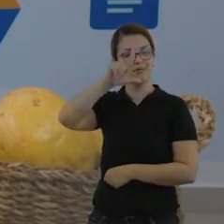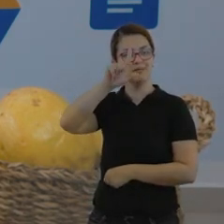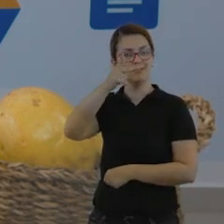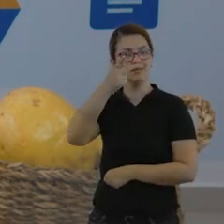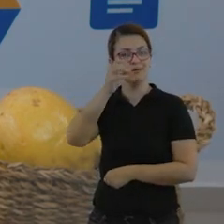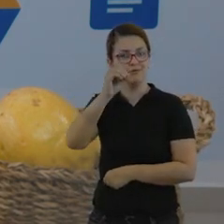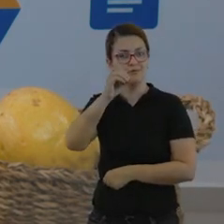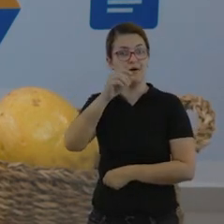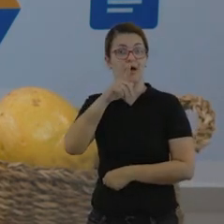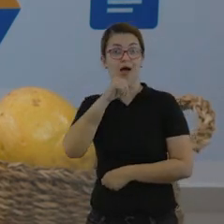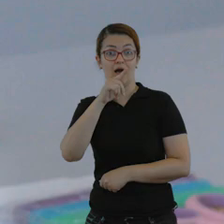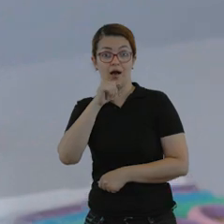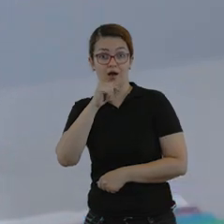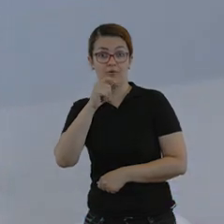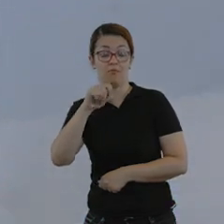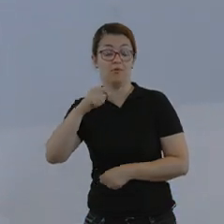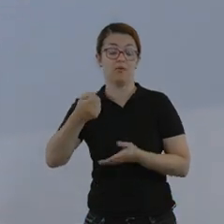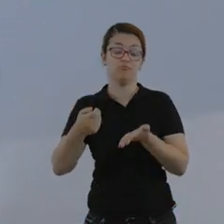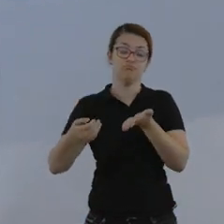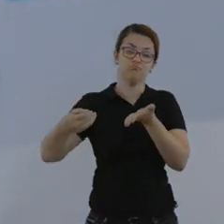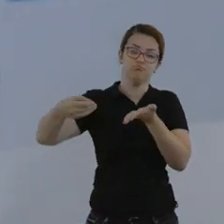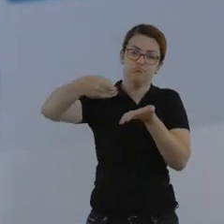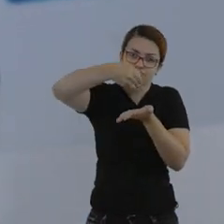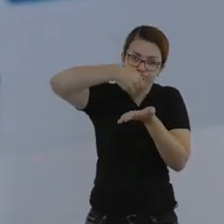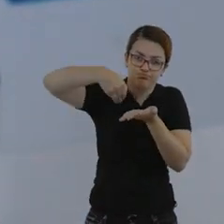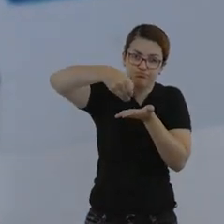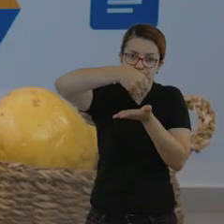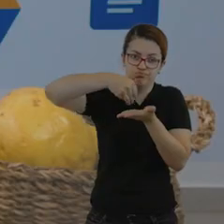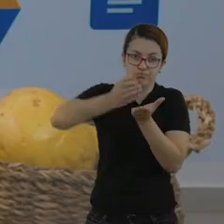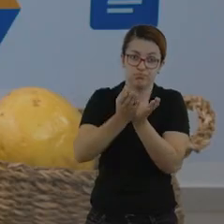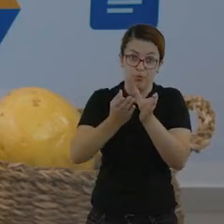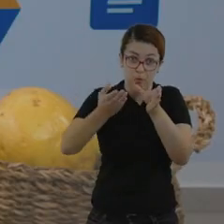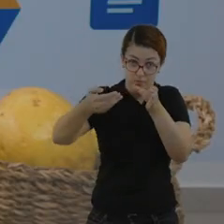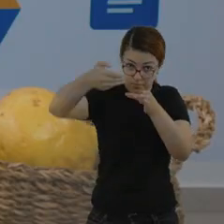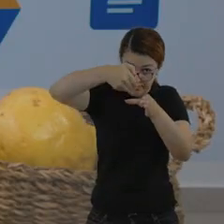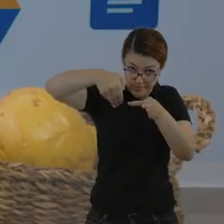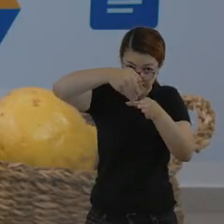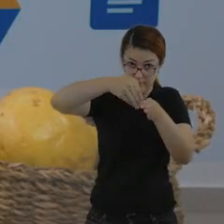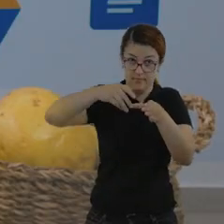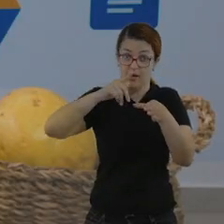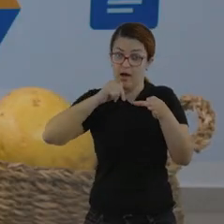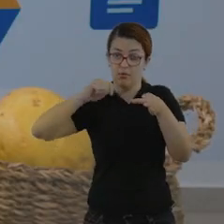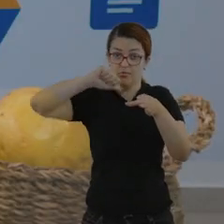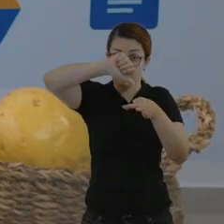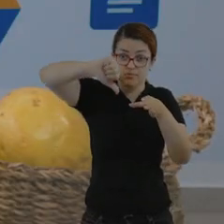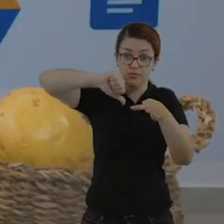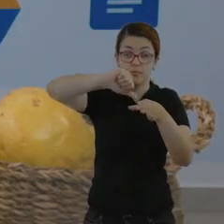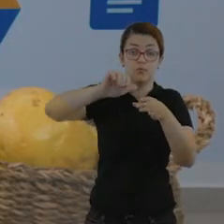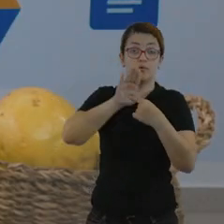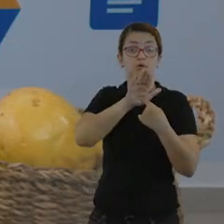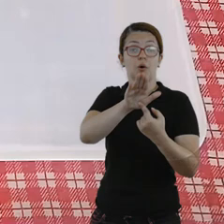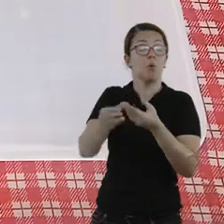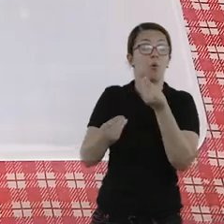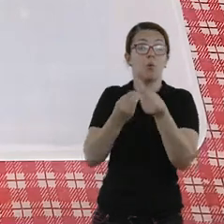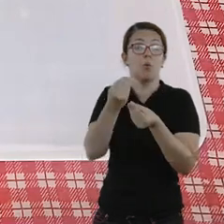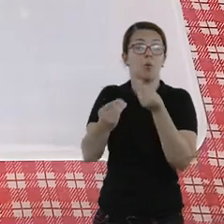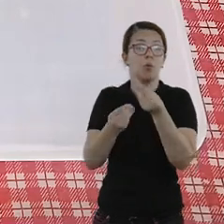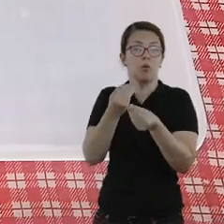amido de milho, uma colher para a criança ir ajudando você a colocar no recipiente e água. Vou mostrar para vocês como que ela fica nesse vídeo.